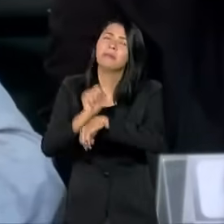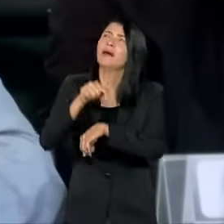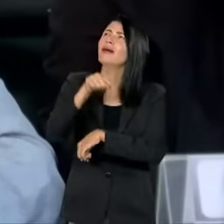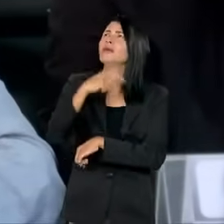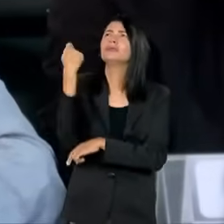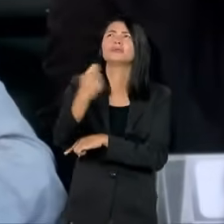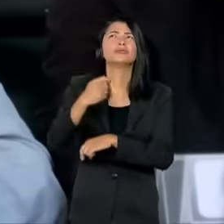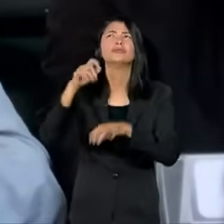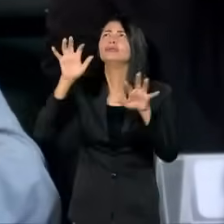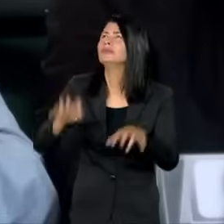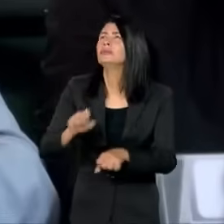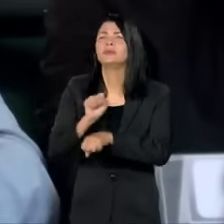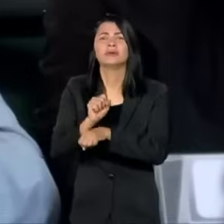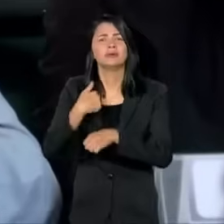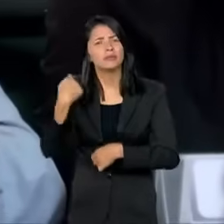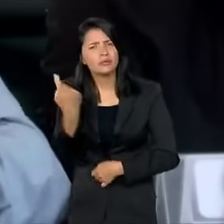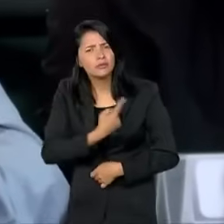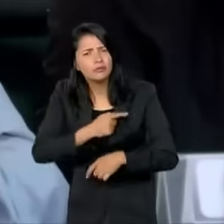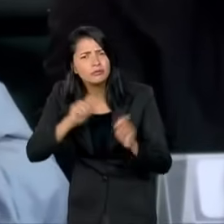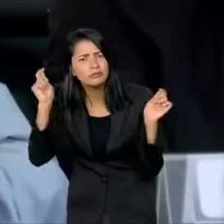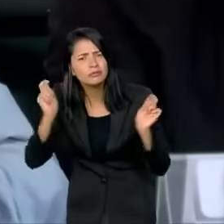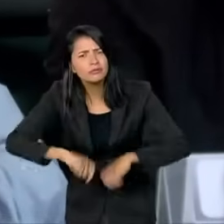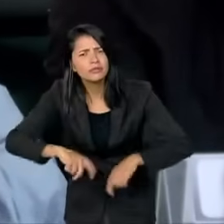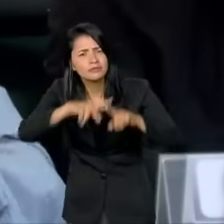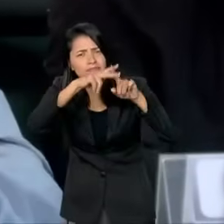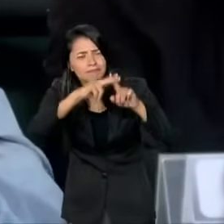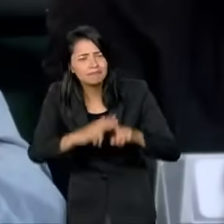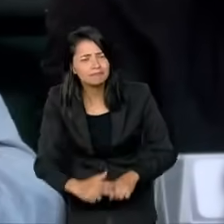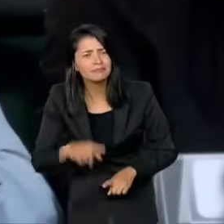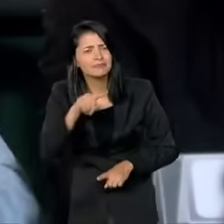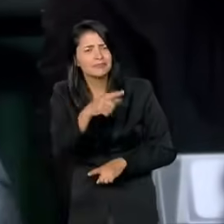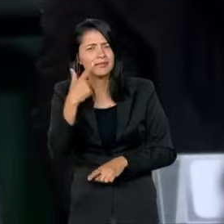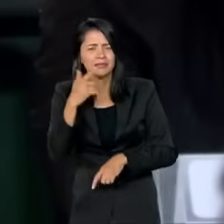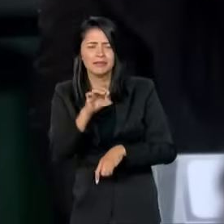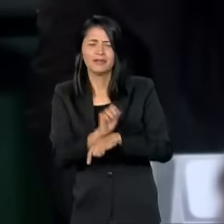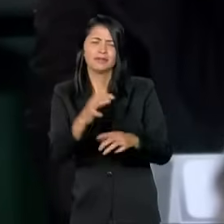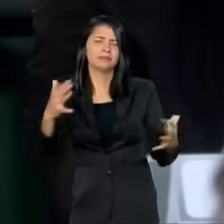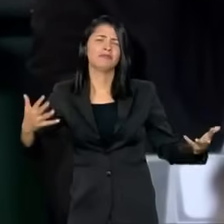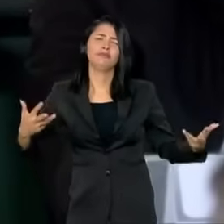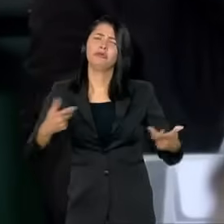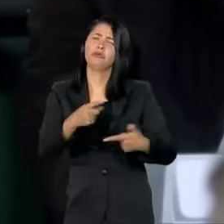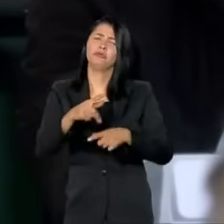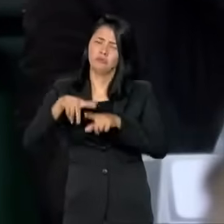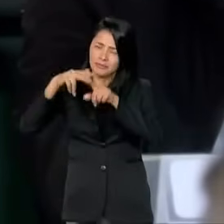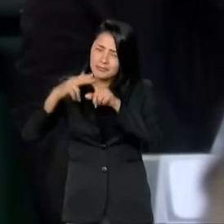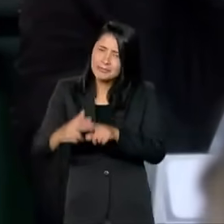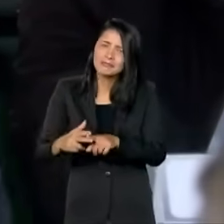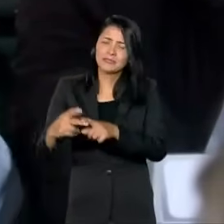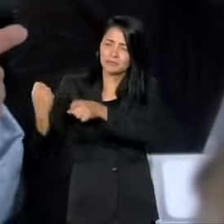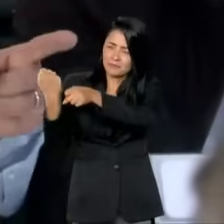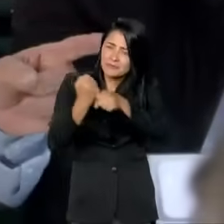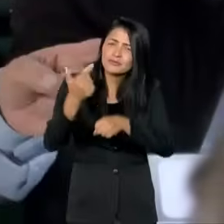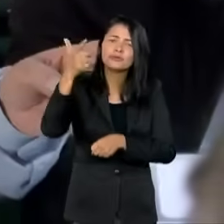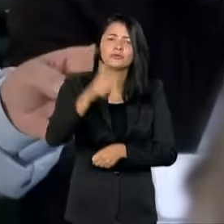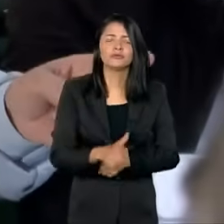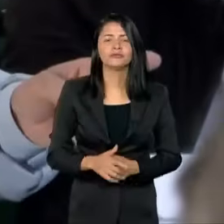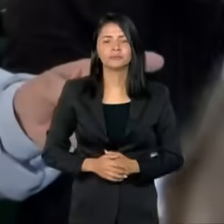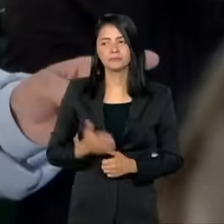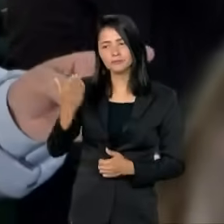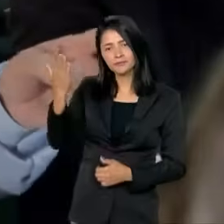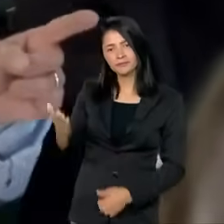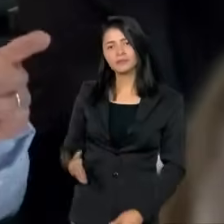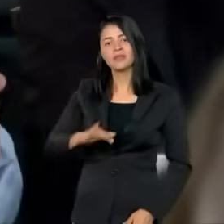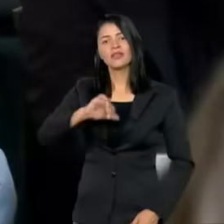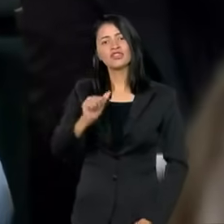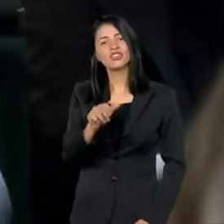no Rio Grande do Sul para a gente poder consertar esse estado extraordinário. Quero dizer do nosso Jader Filho, que está